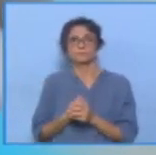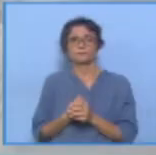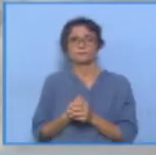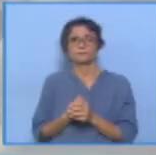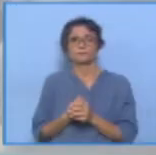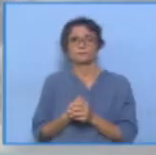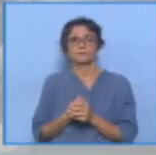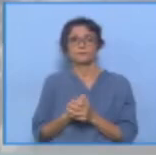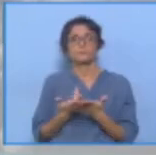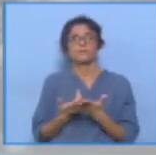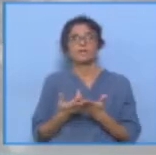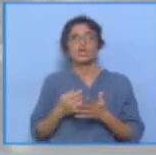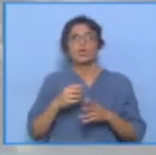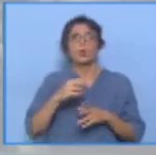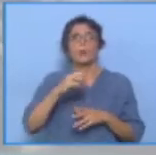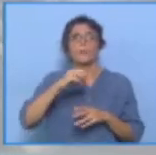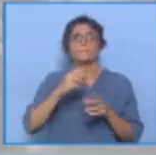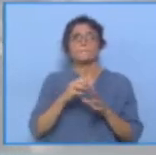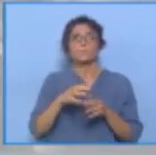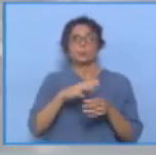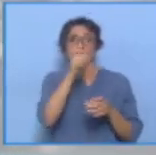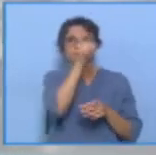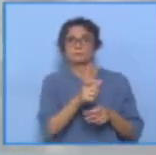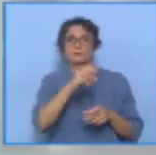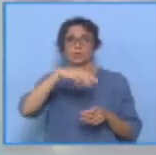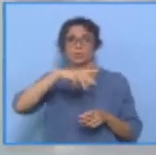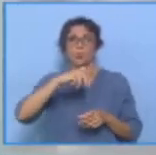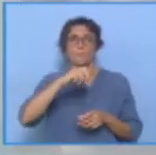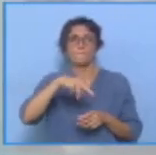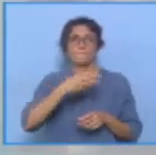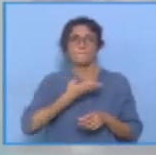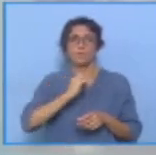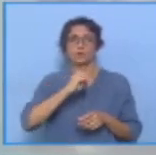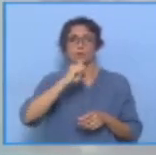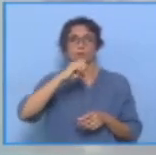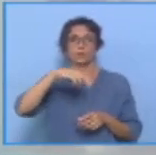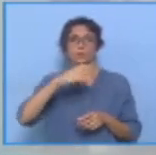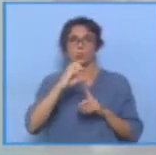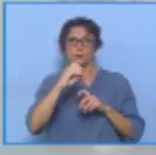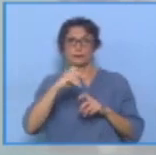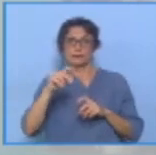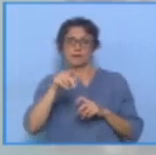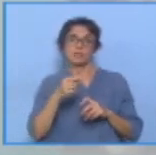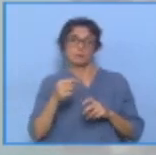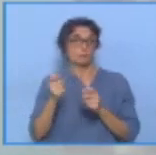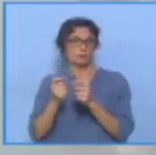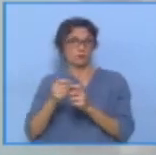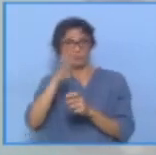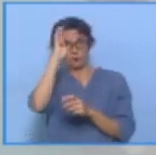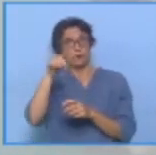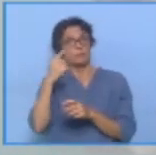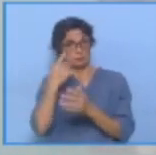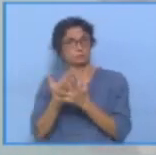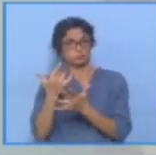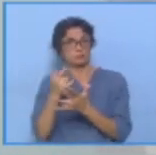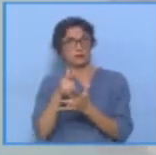No caso de Dom José Tolentino Mendonça, enfim, o ter estado próximo do Papa no retiro terá sido um grande fator. Em todo caso, há